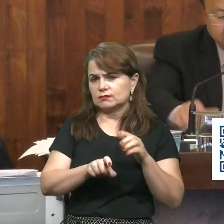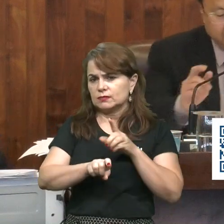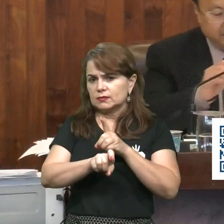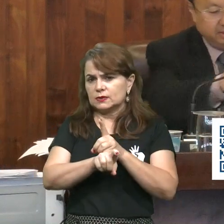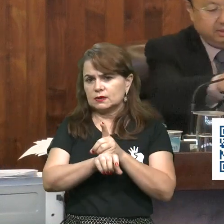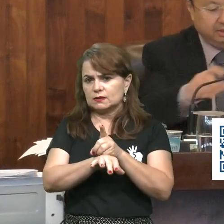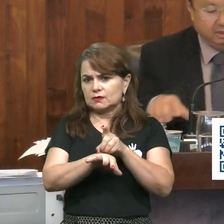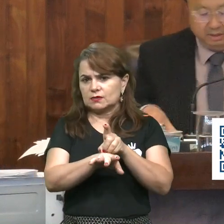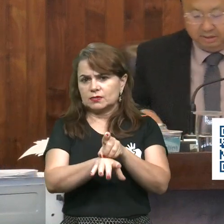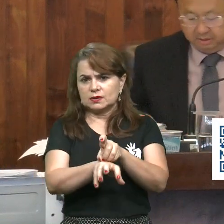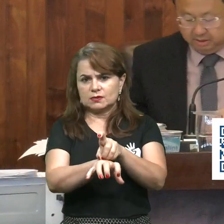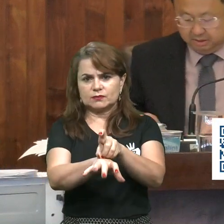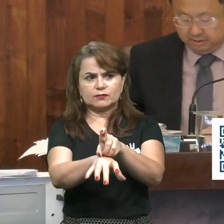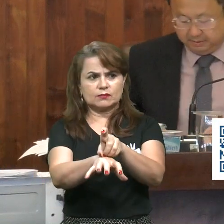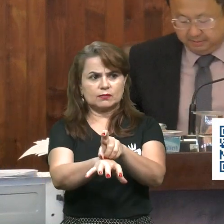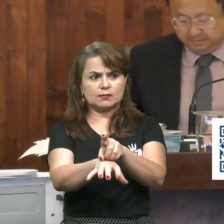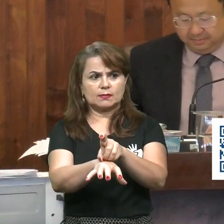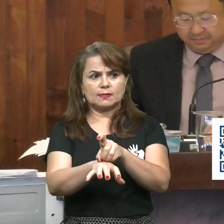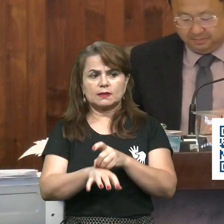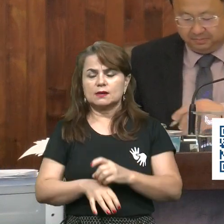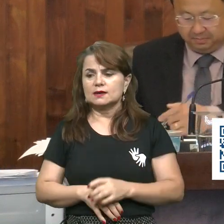afetadas.